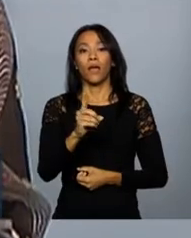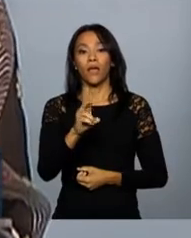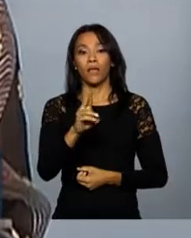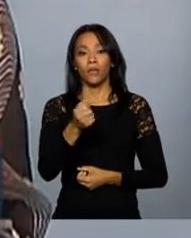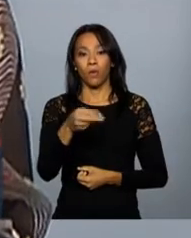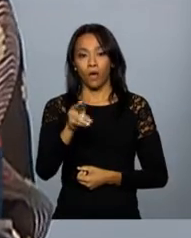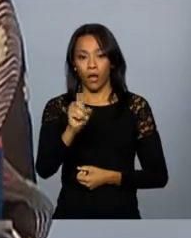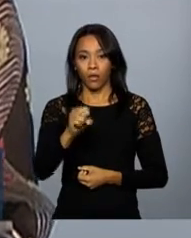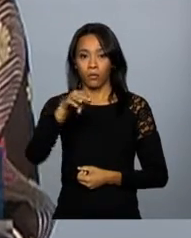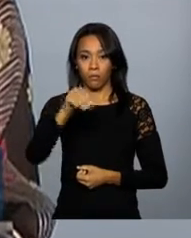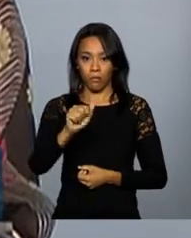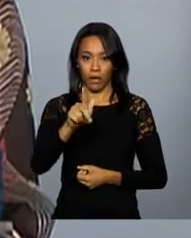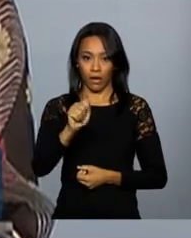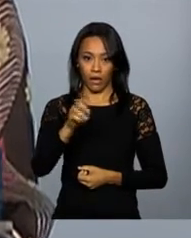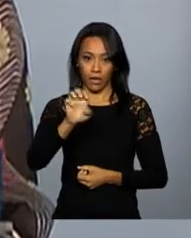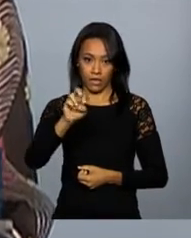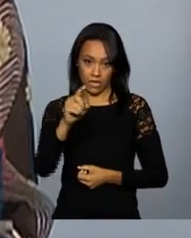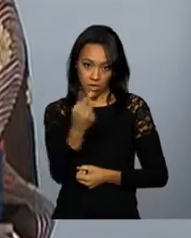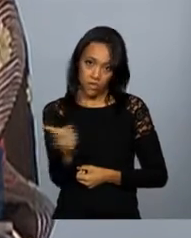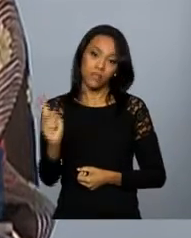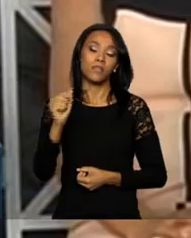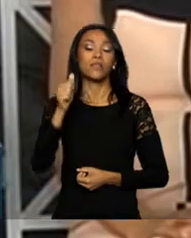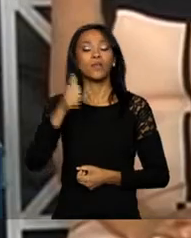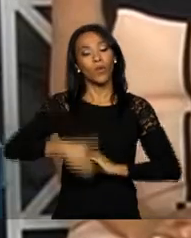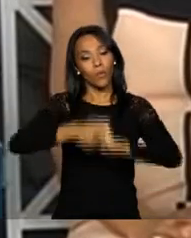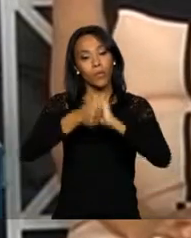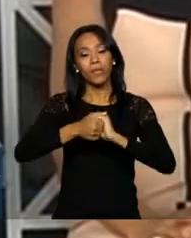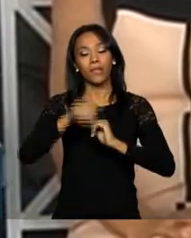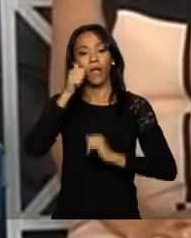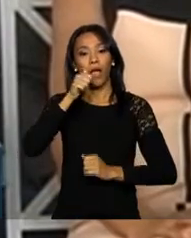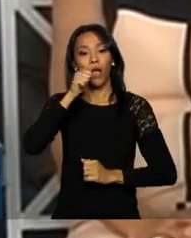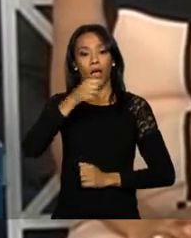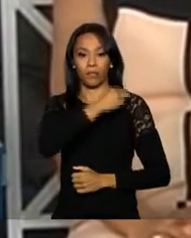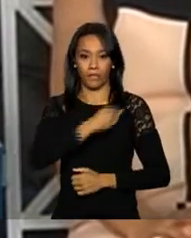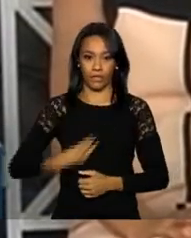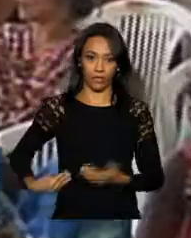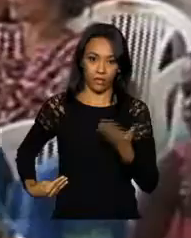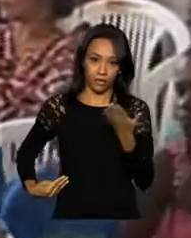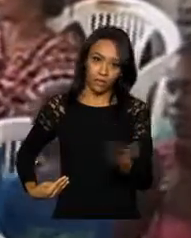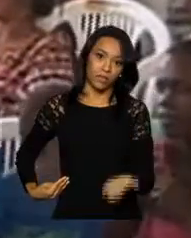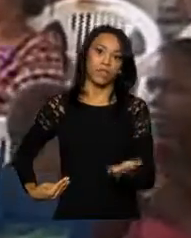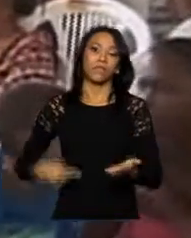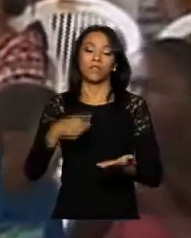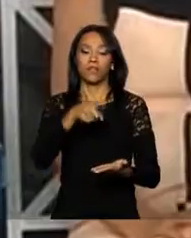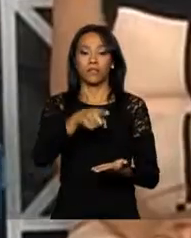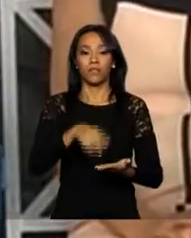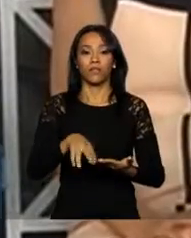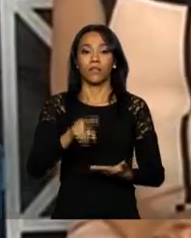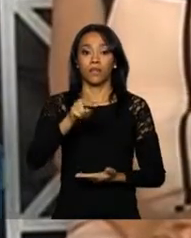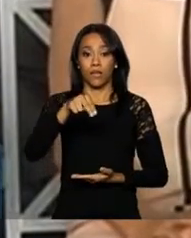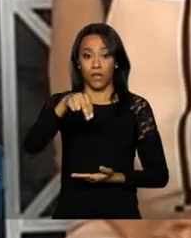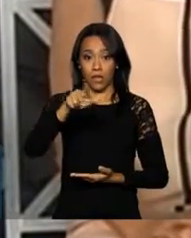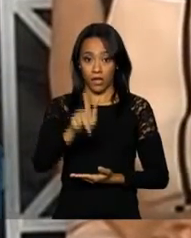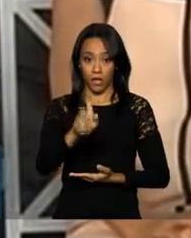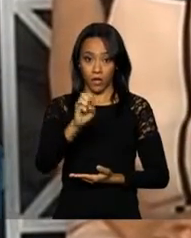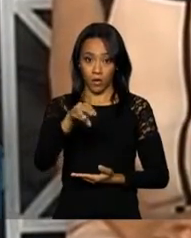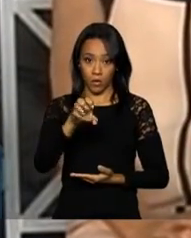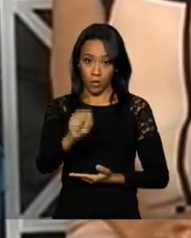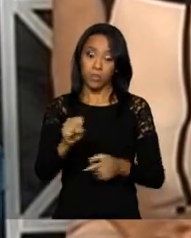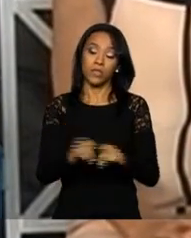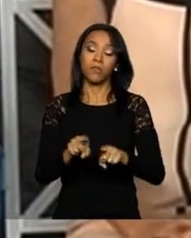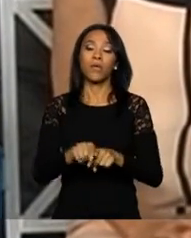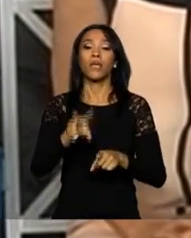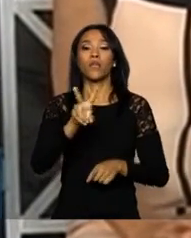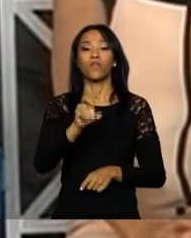a ministra das Mulheres, Igualdade Racial e Direitos Humanos, a Nilma Lino Gomes, o vice-governador